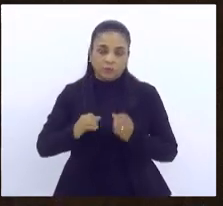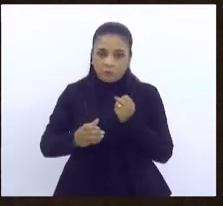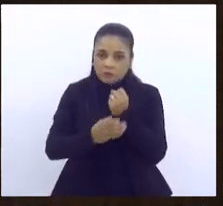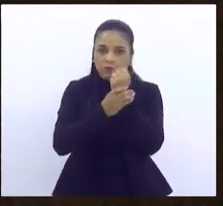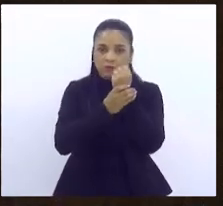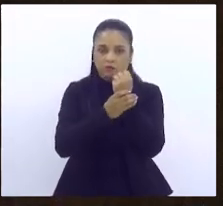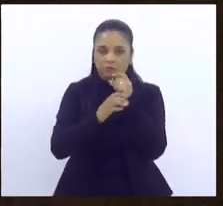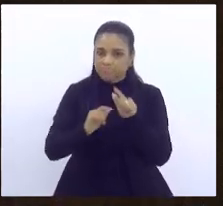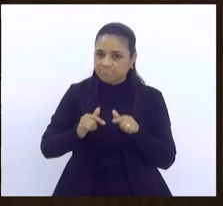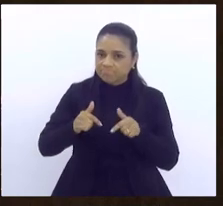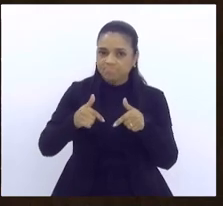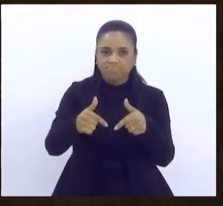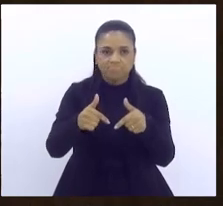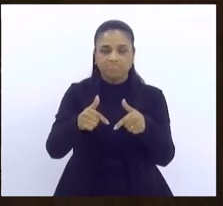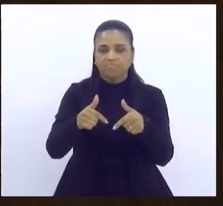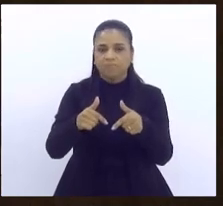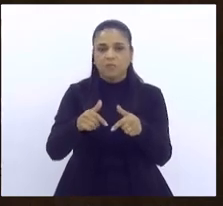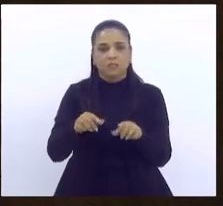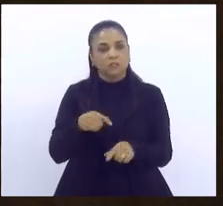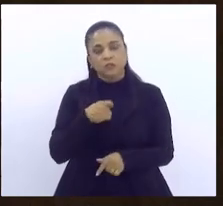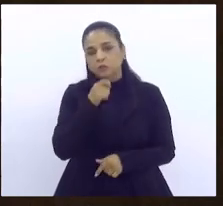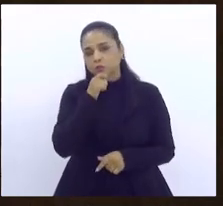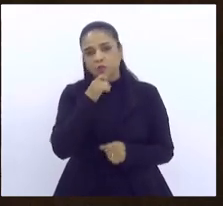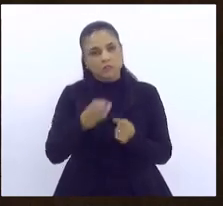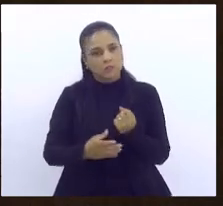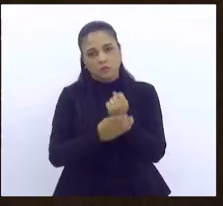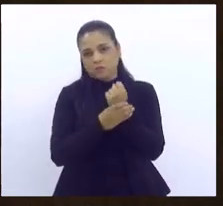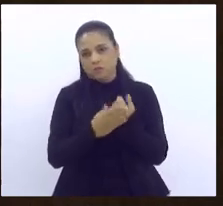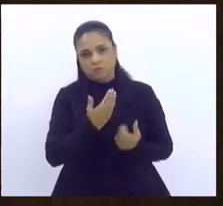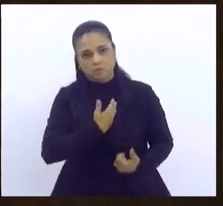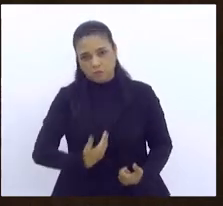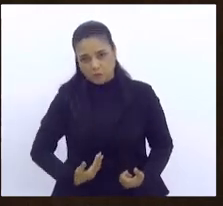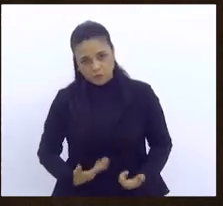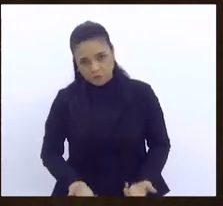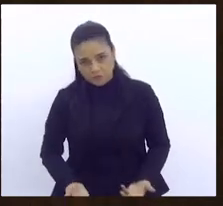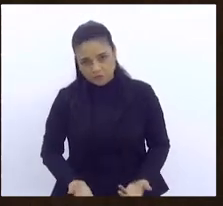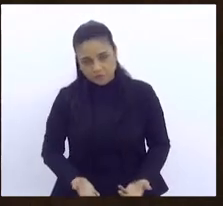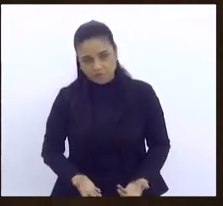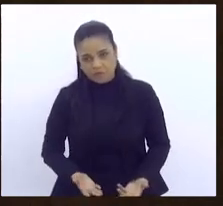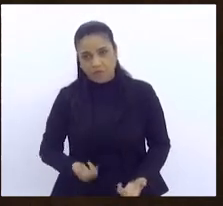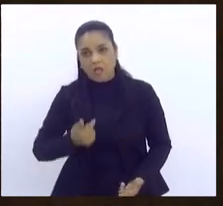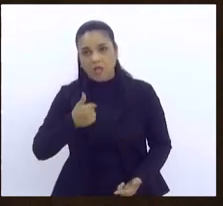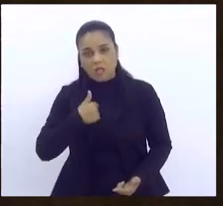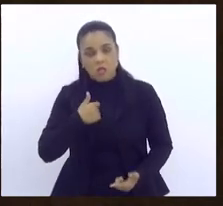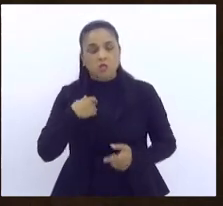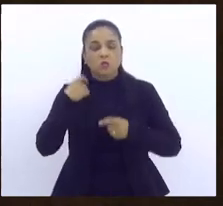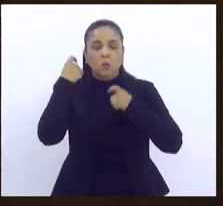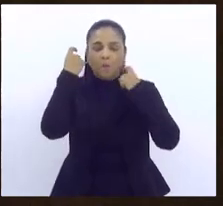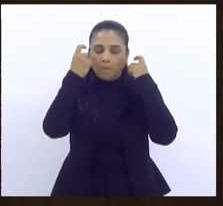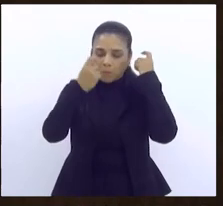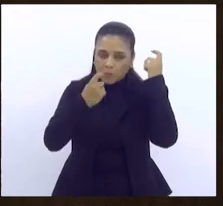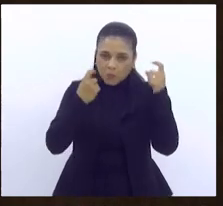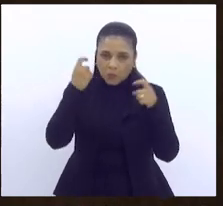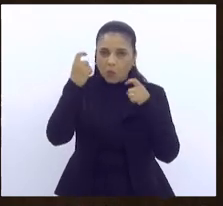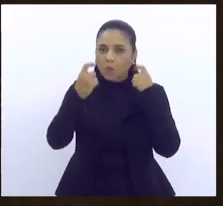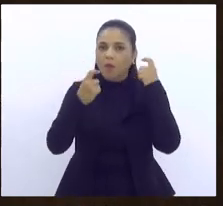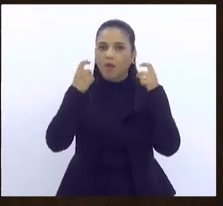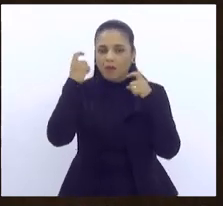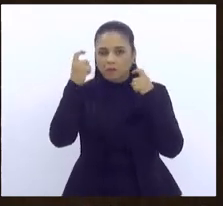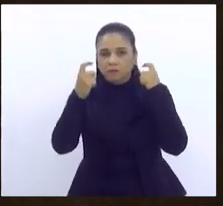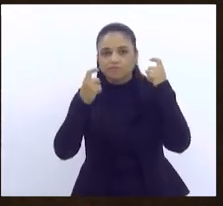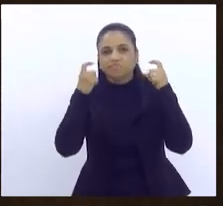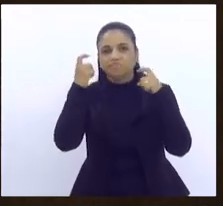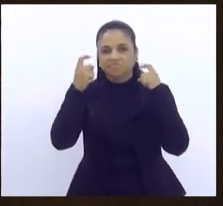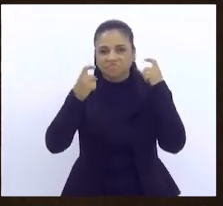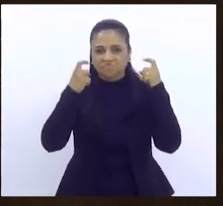efetivas, não vai haver segurança pública. Então, eu estou profundamente preocupado. Eu